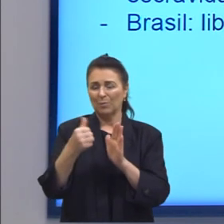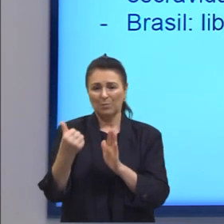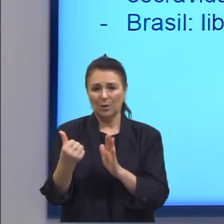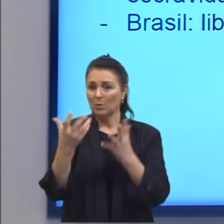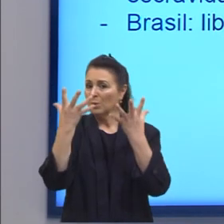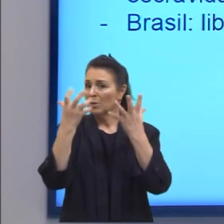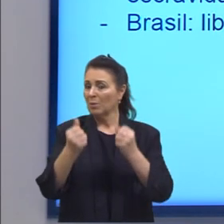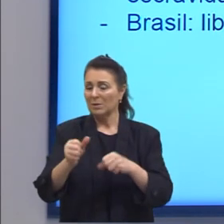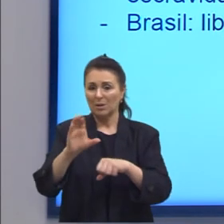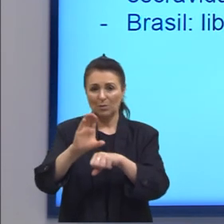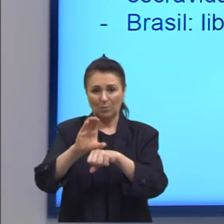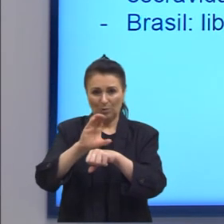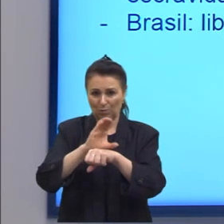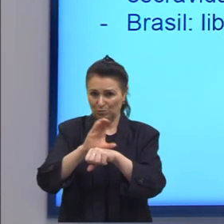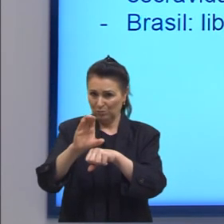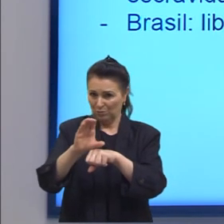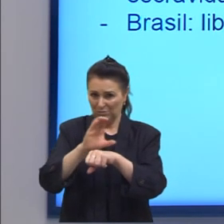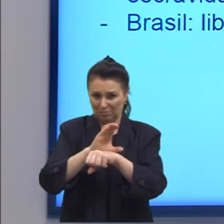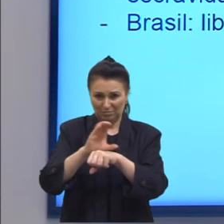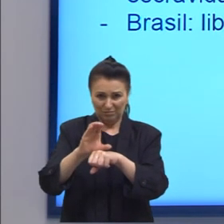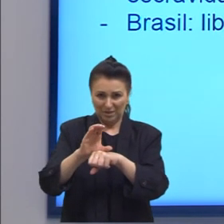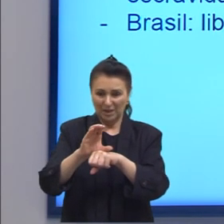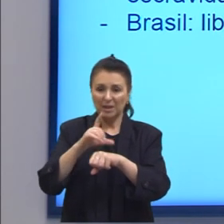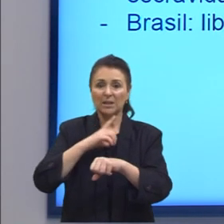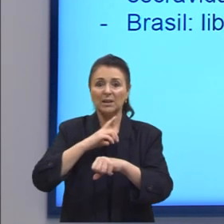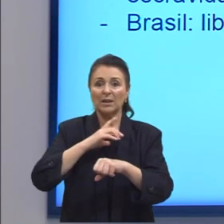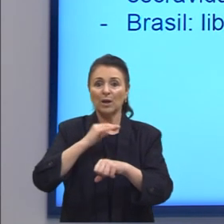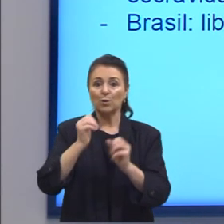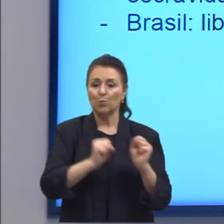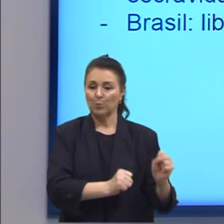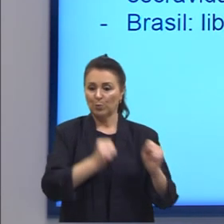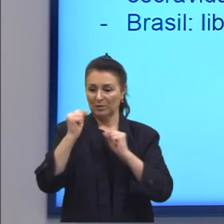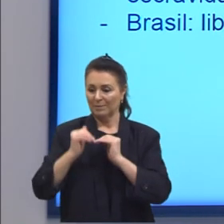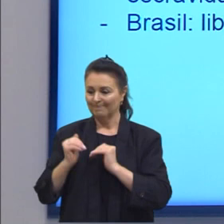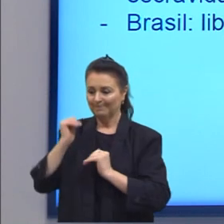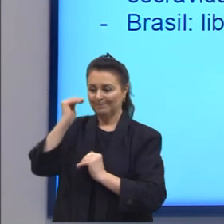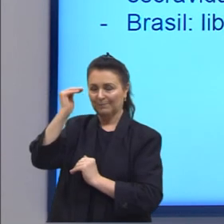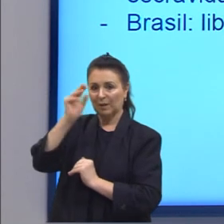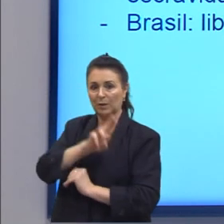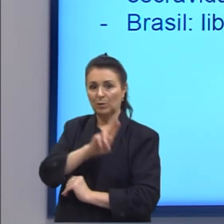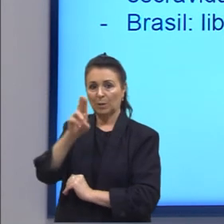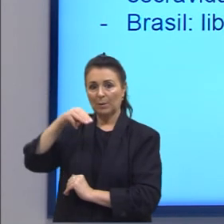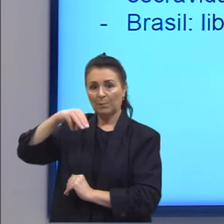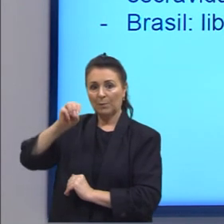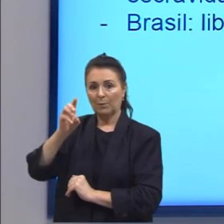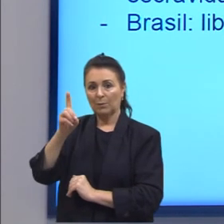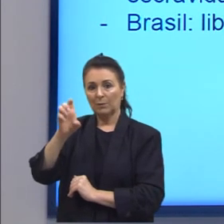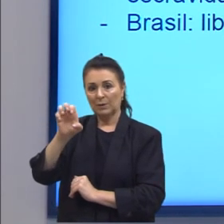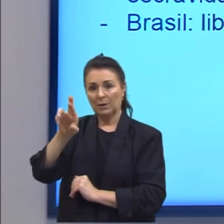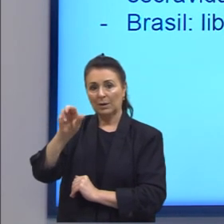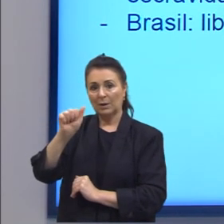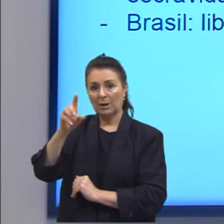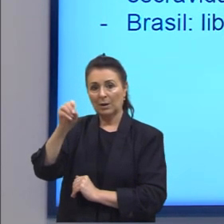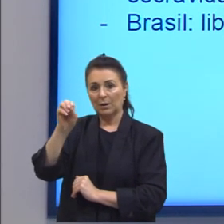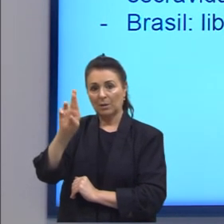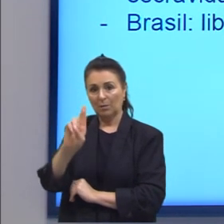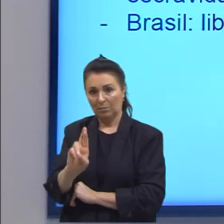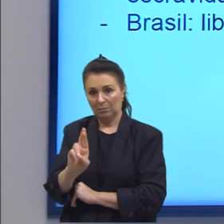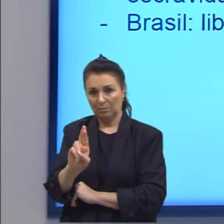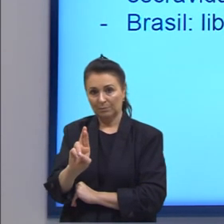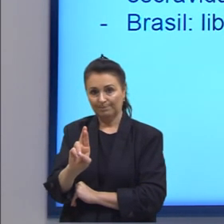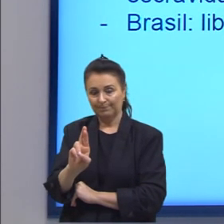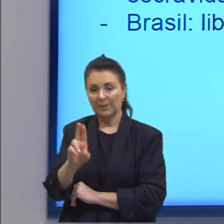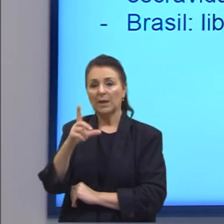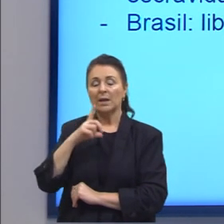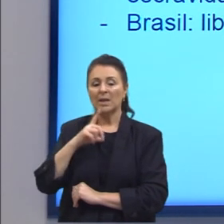poder e acima da Constituição né que ele vai chamar de um poder moderador isso também vai deixar